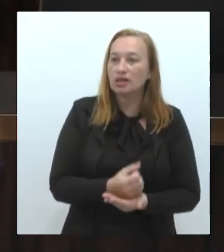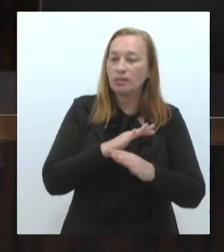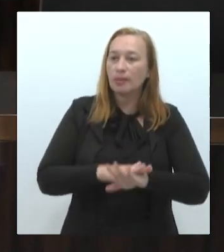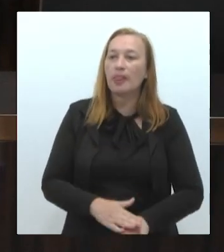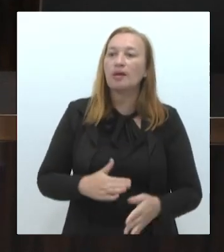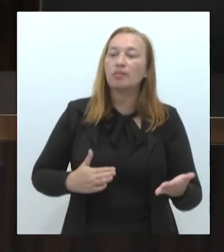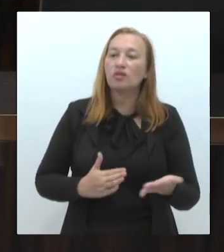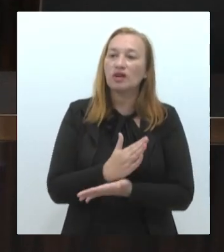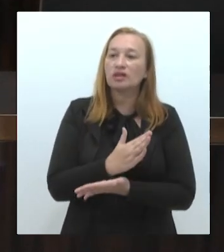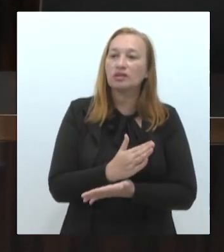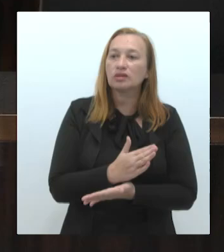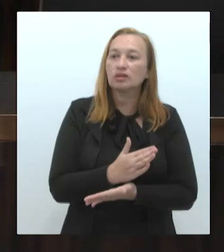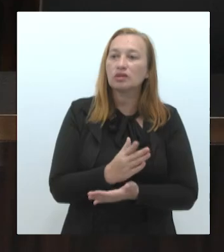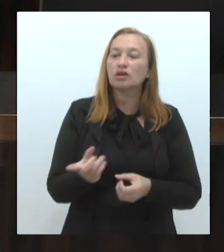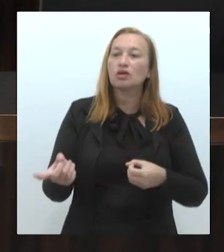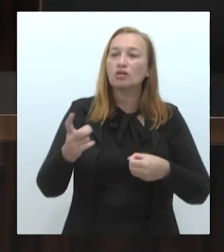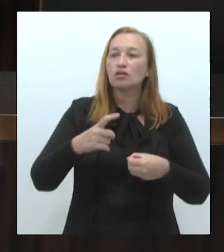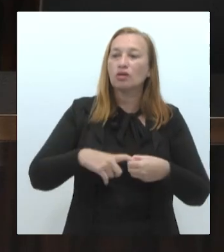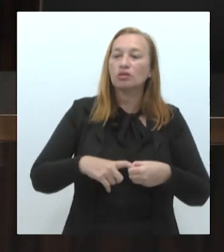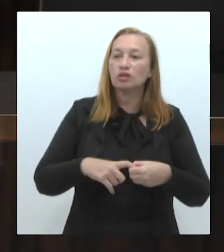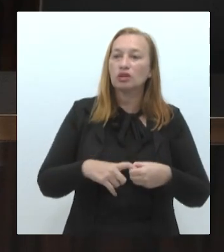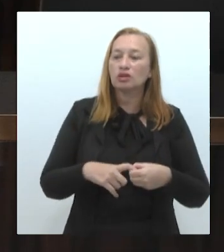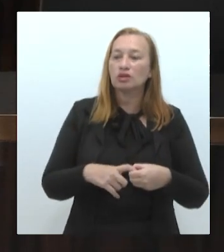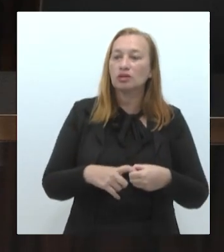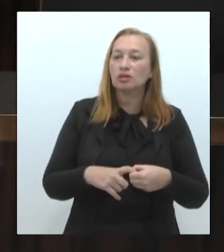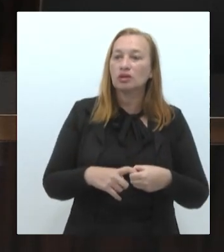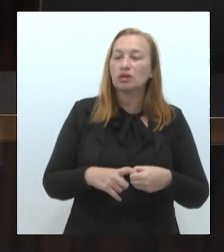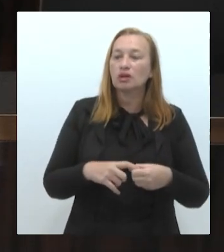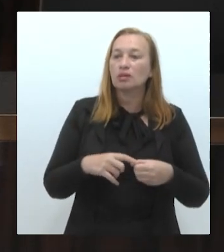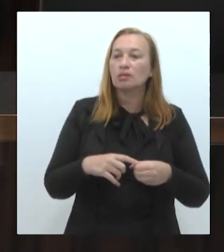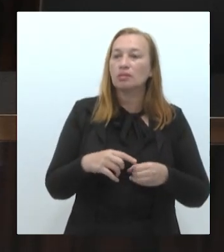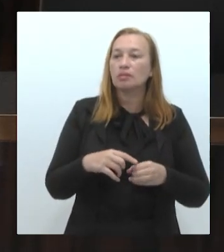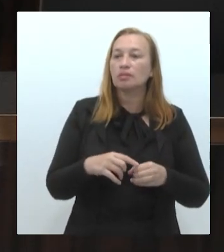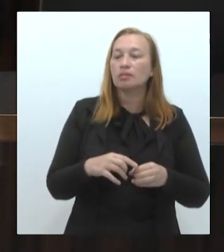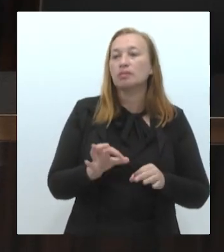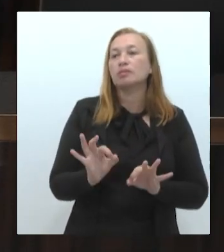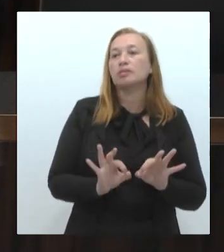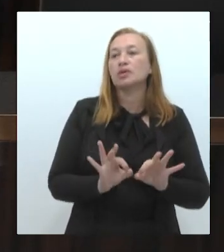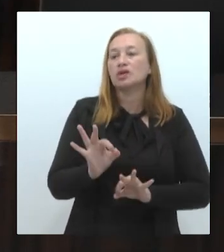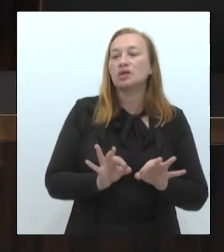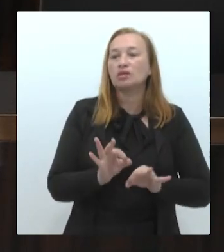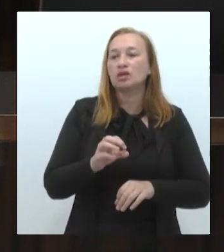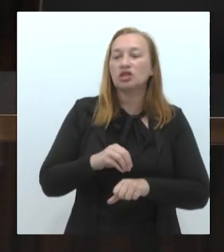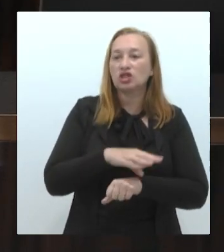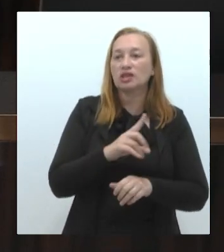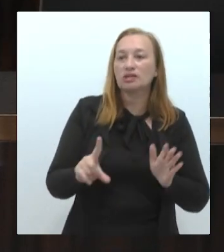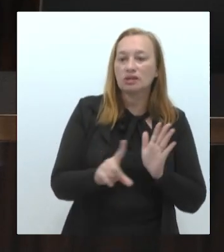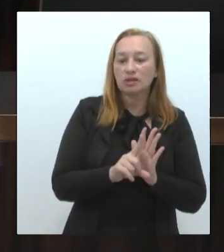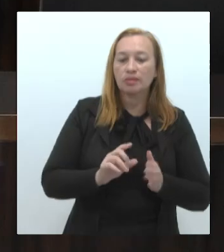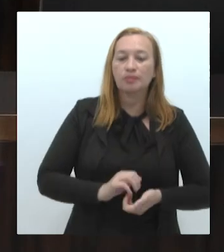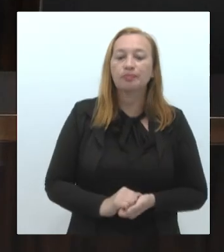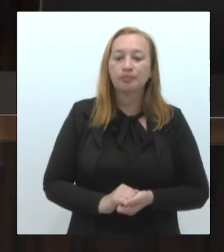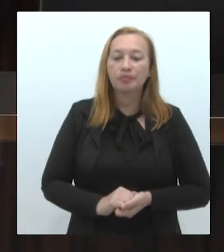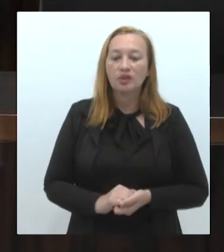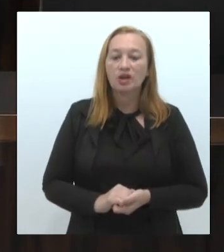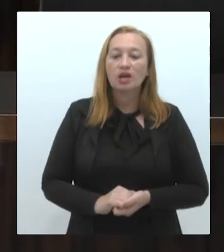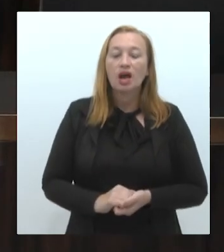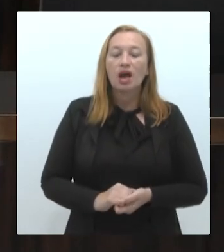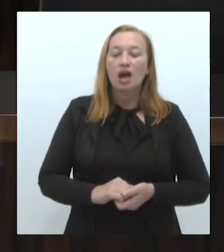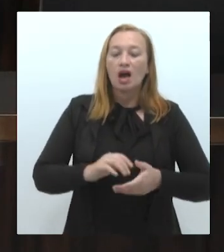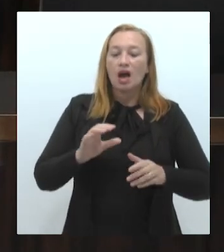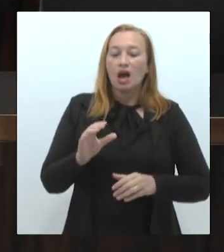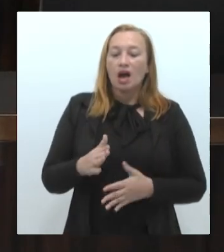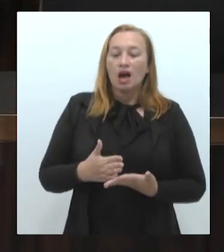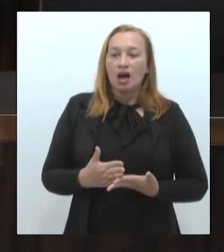estão. Aprovado. Retorno ao autor para elaboração da indicação simples.